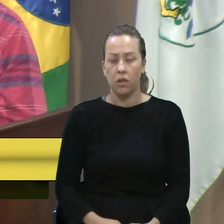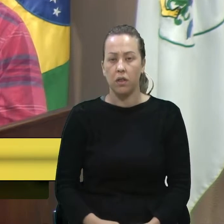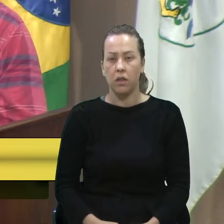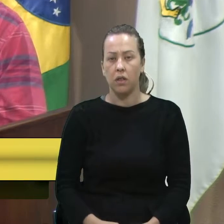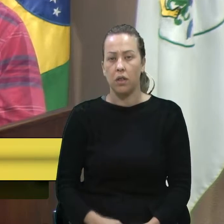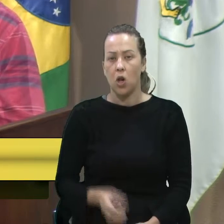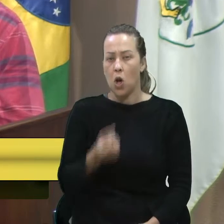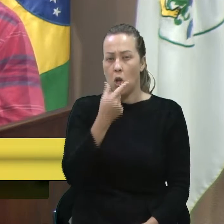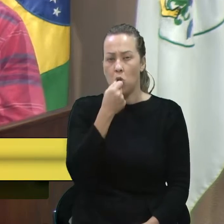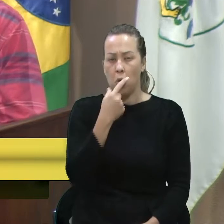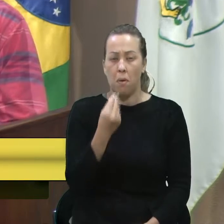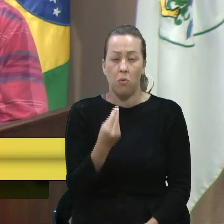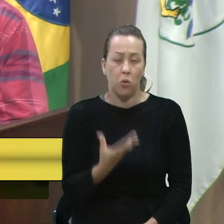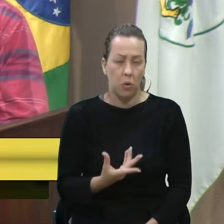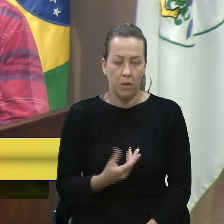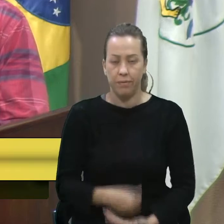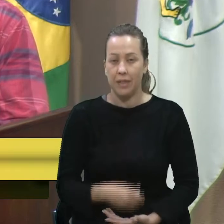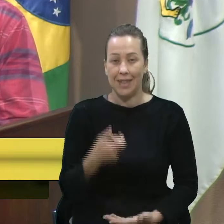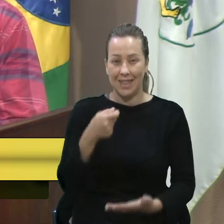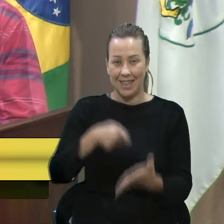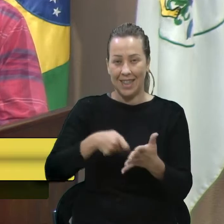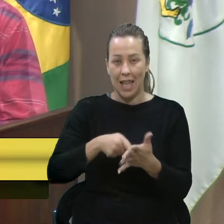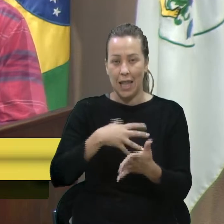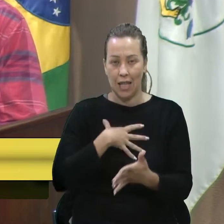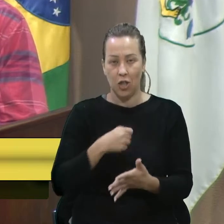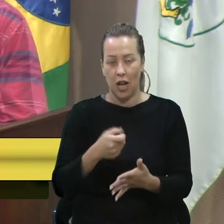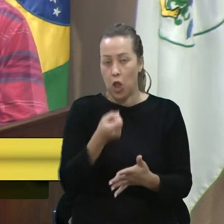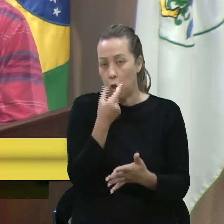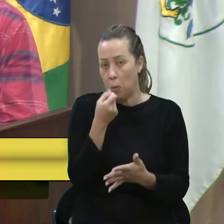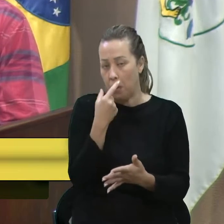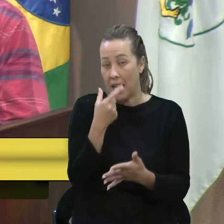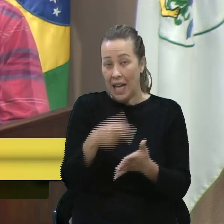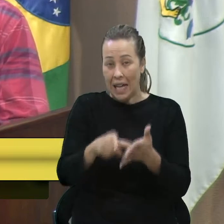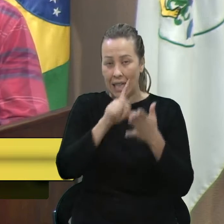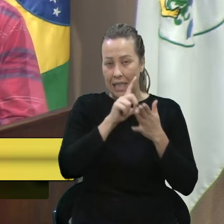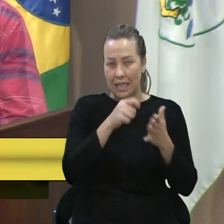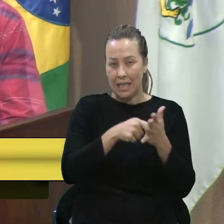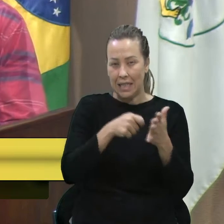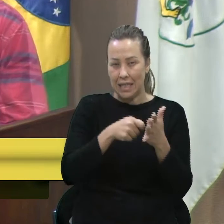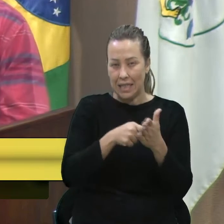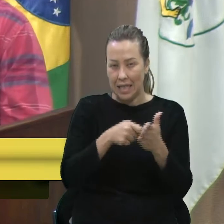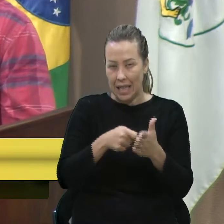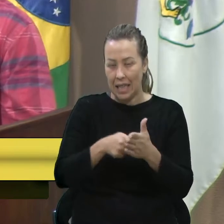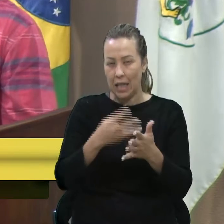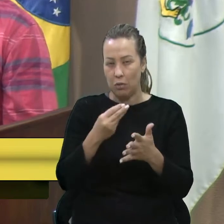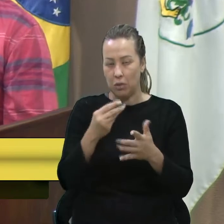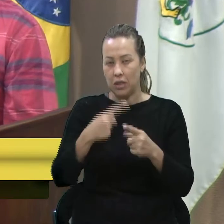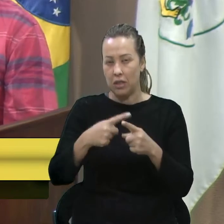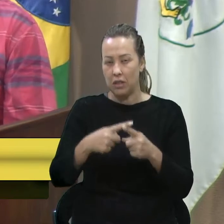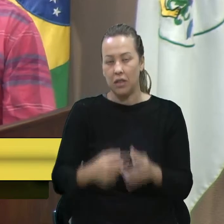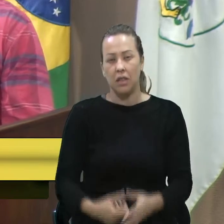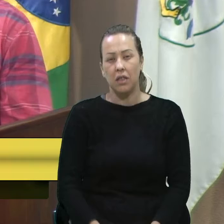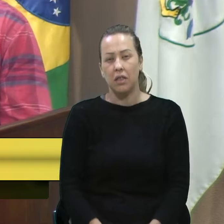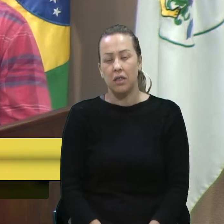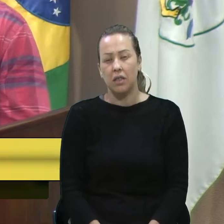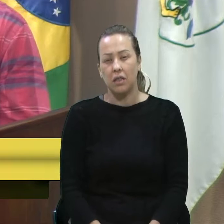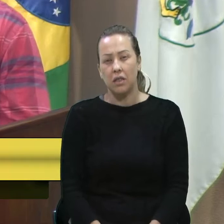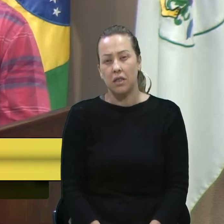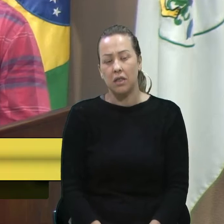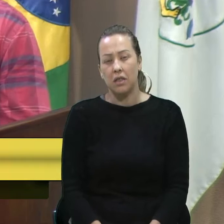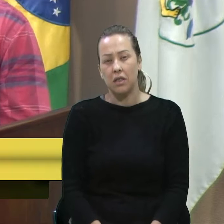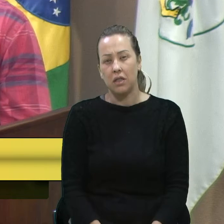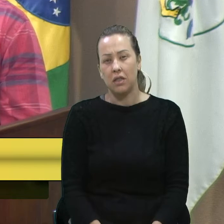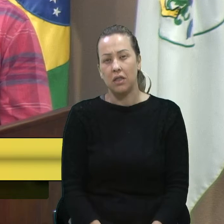overdose, remédios, álcool, tentativa de acidente, essas coisas todas,